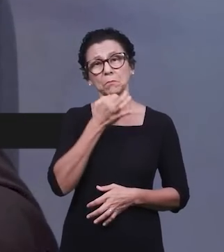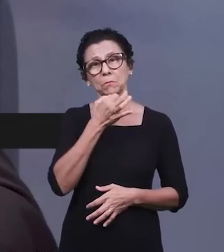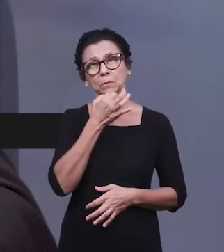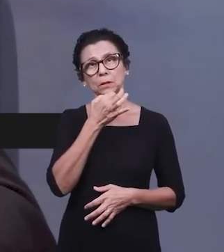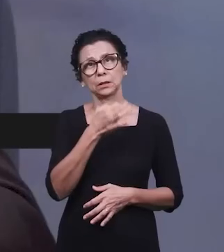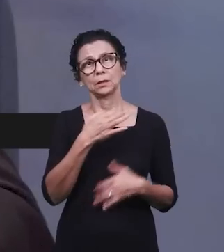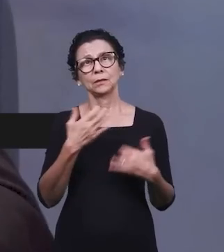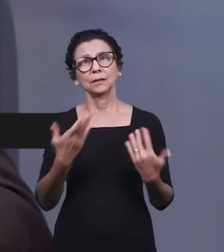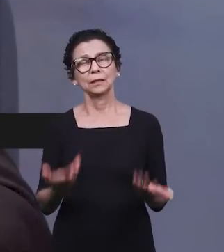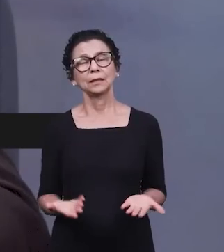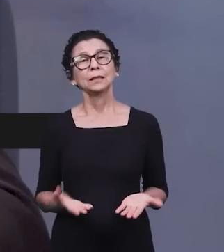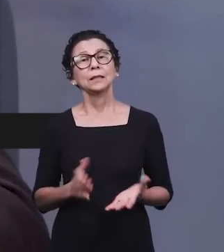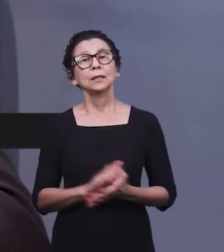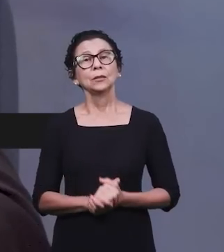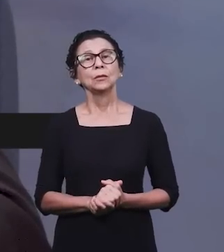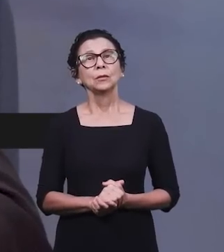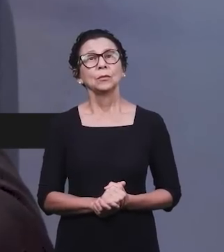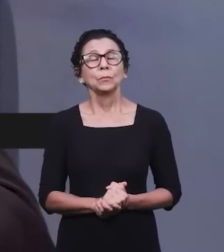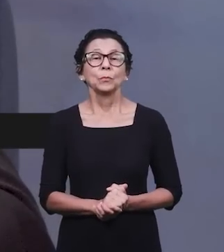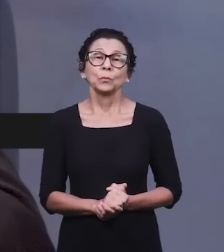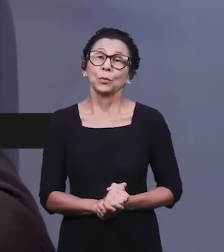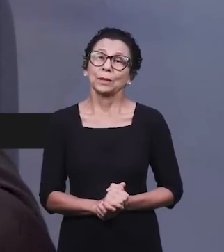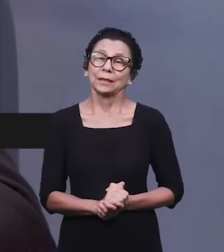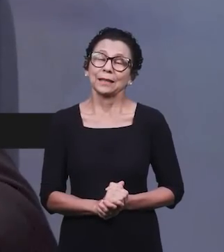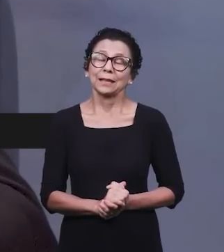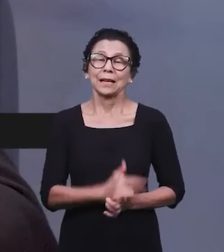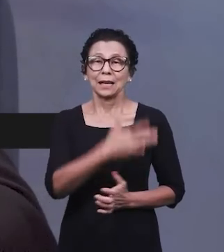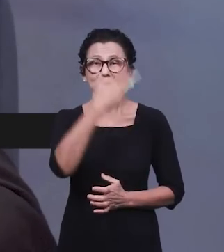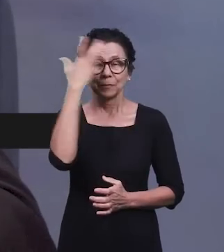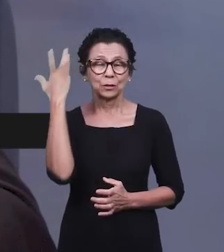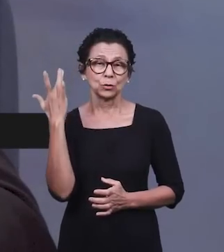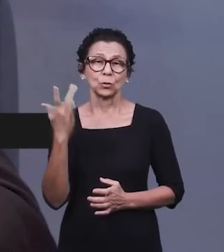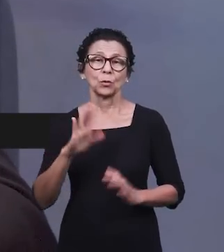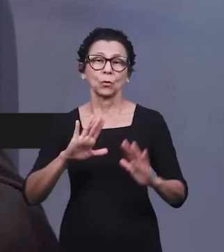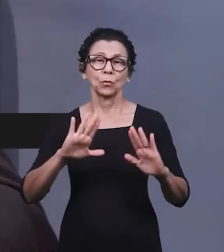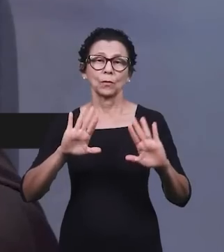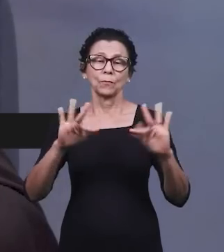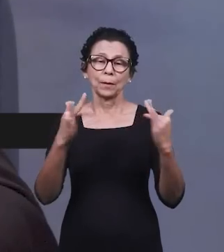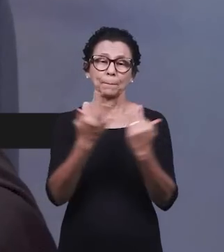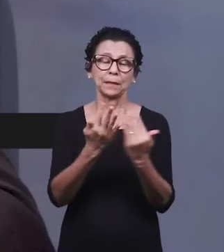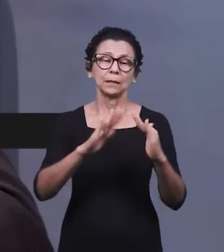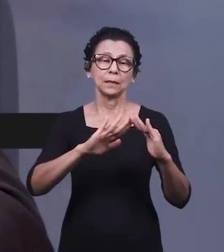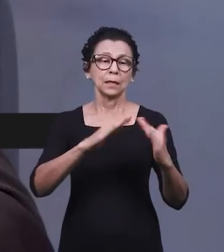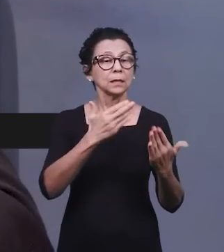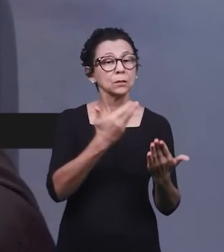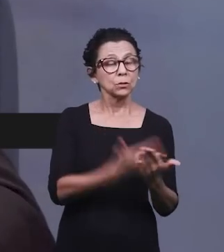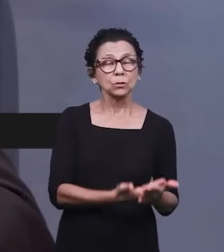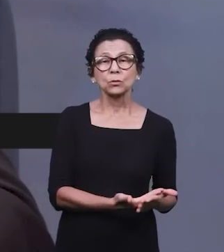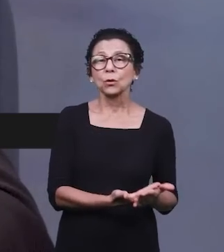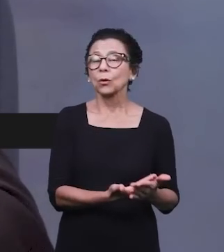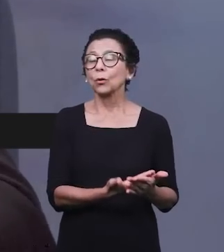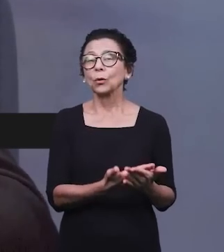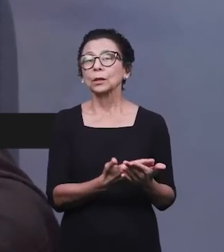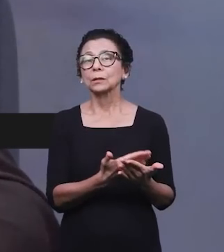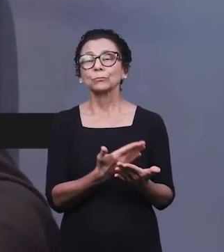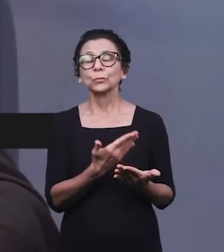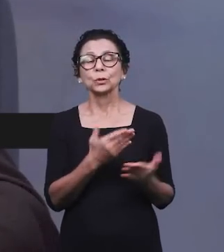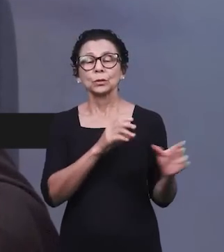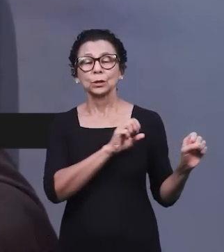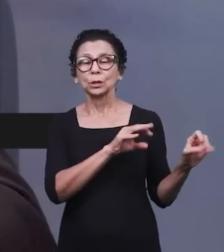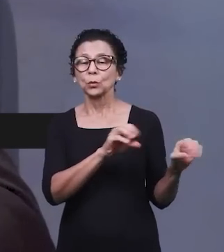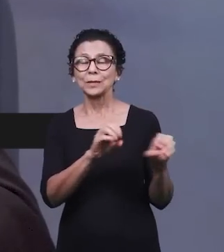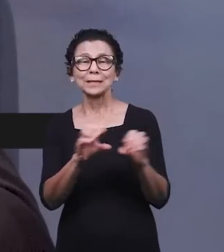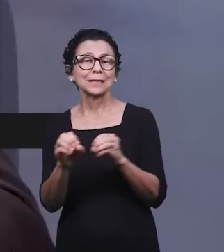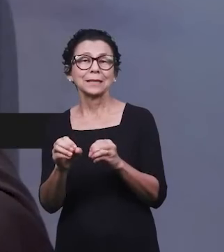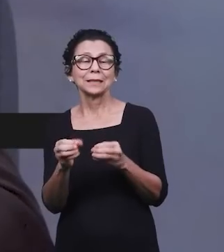deve justamente devido à falta de educação financeira de base, nas escolas, desde a infância, até mesmo em casa, passada de pai para